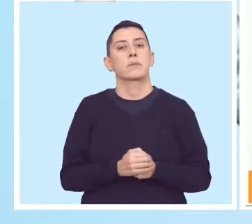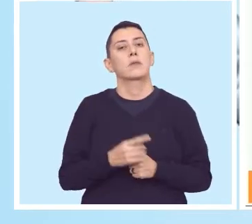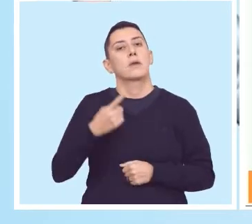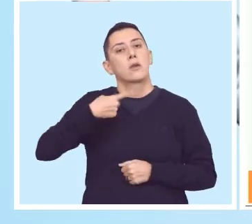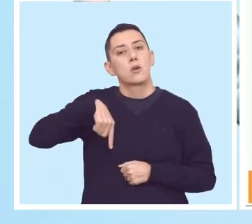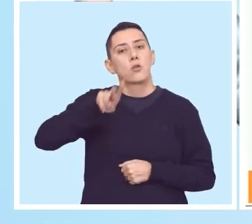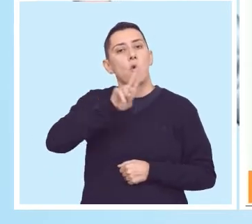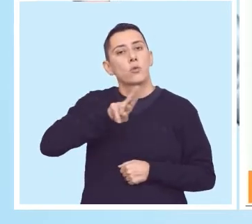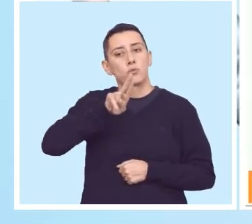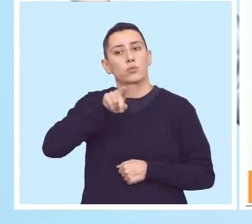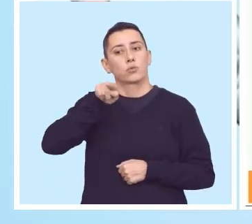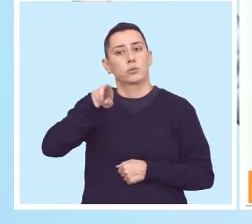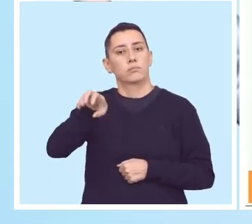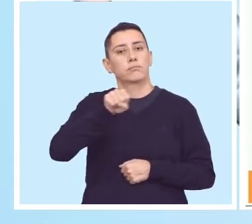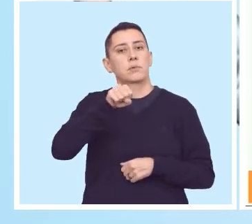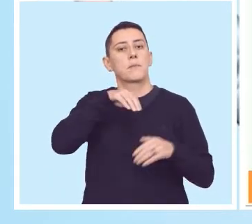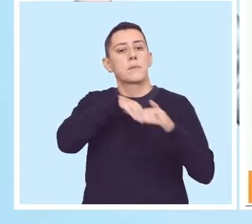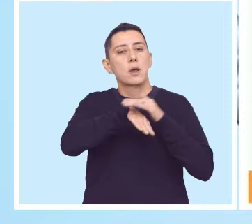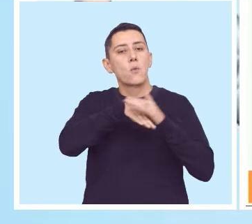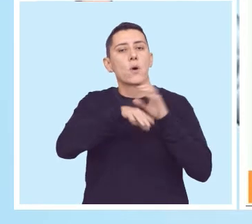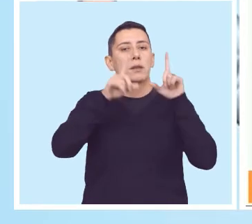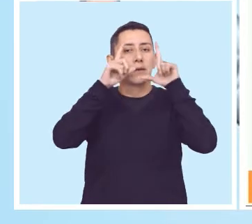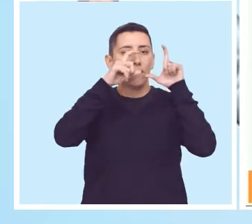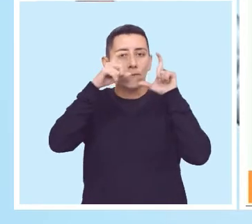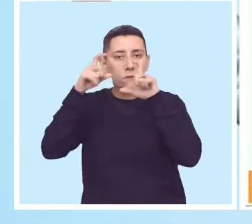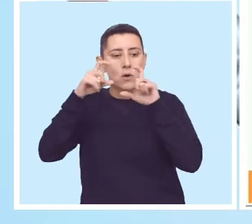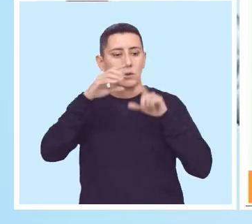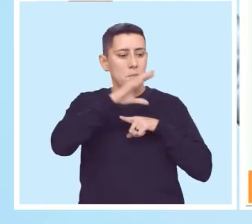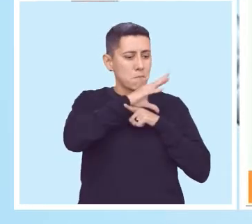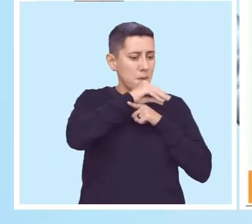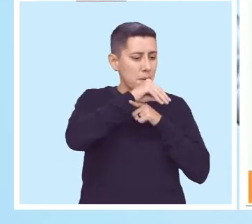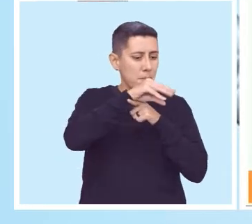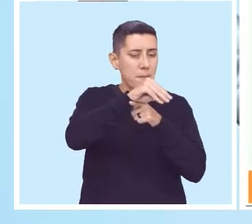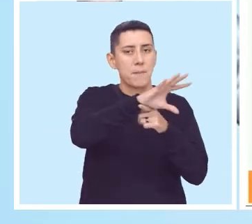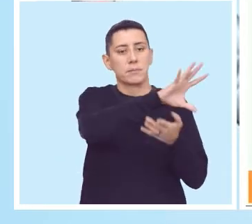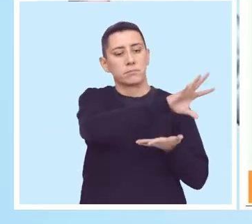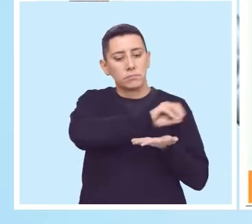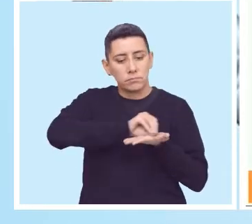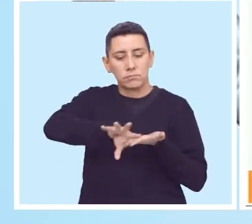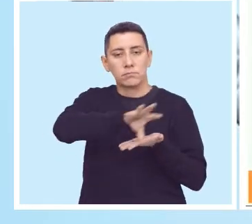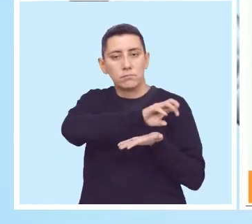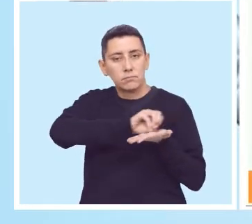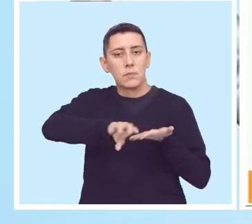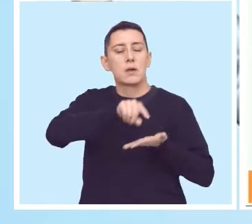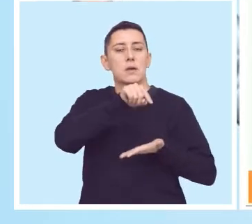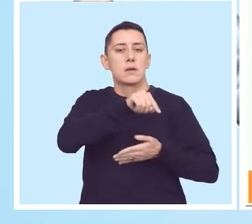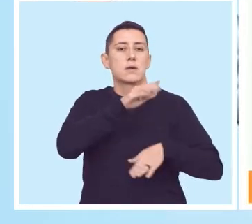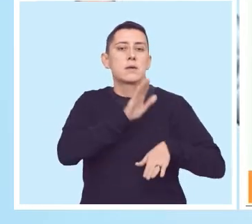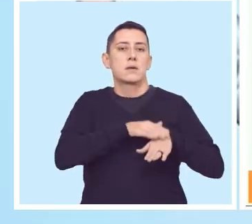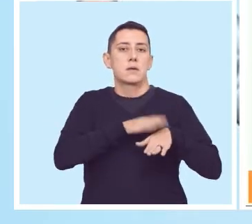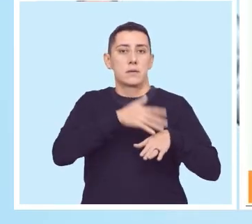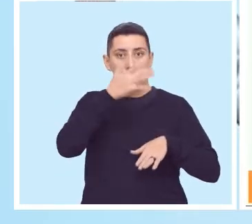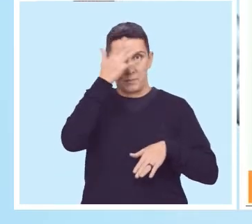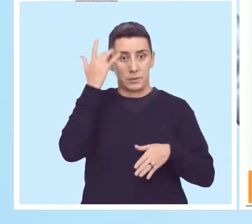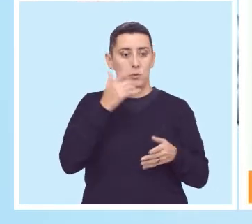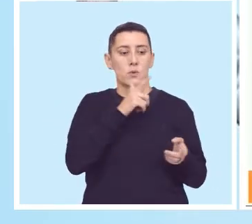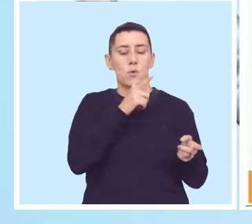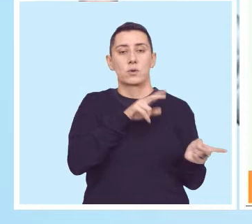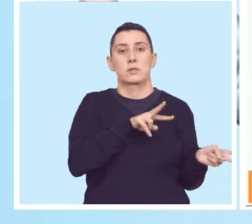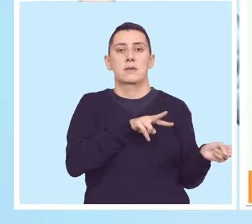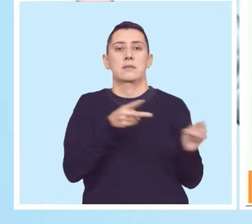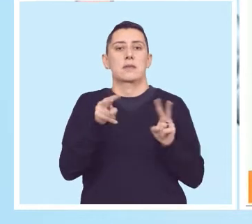para o armazenamento das imagens submetidas, das imagens importadas pelo usuário no momento que ele faz o upload de novas